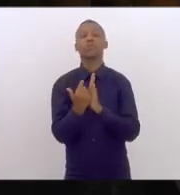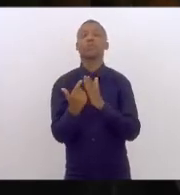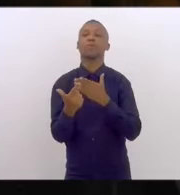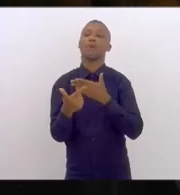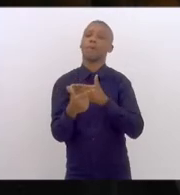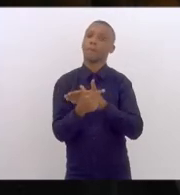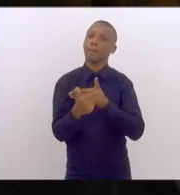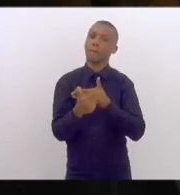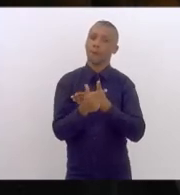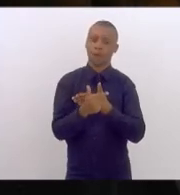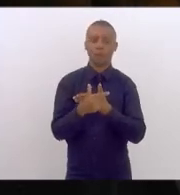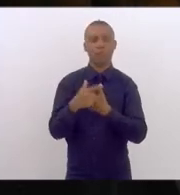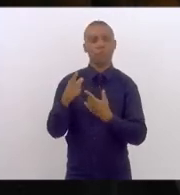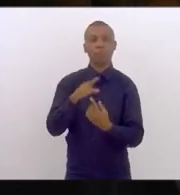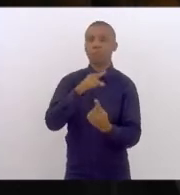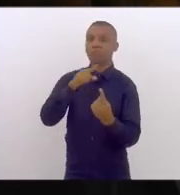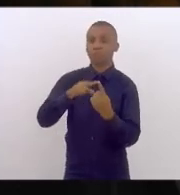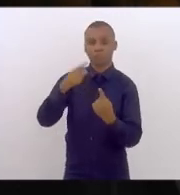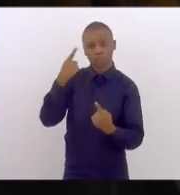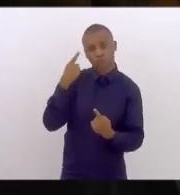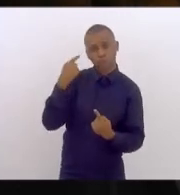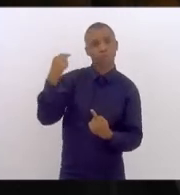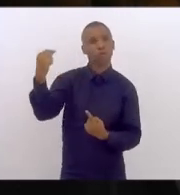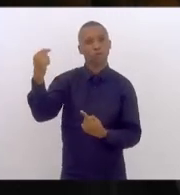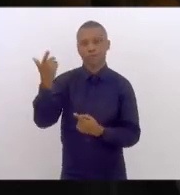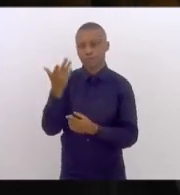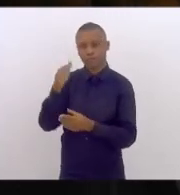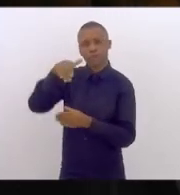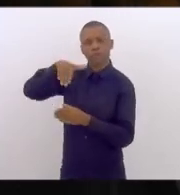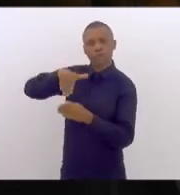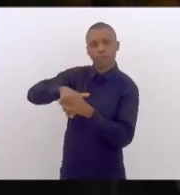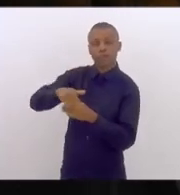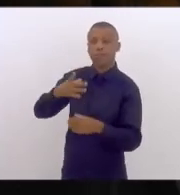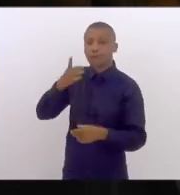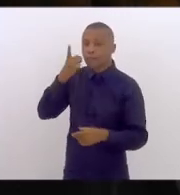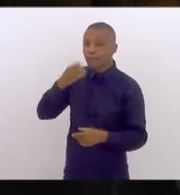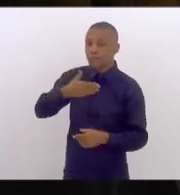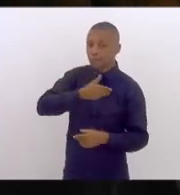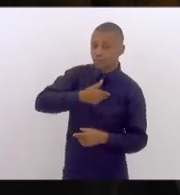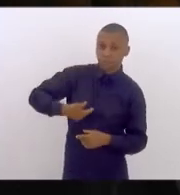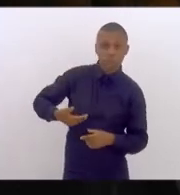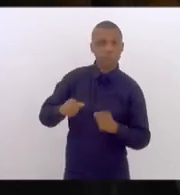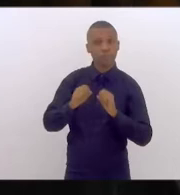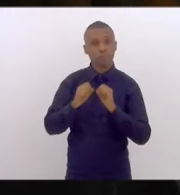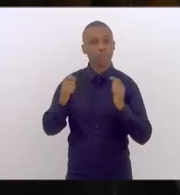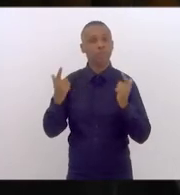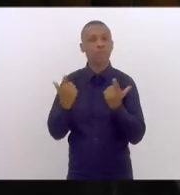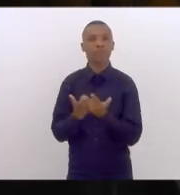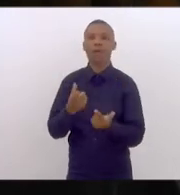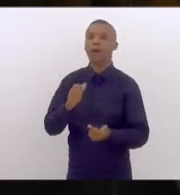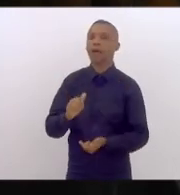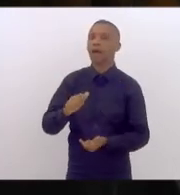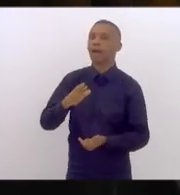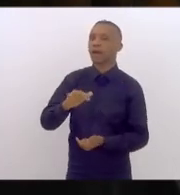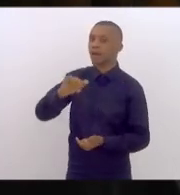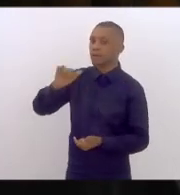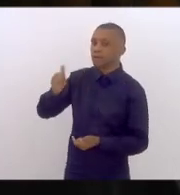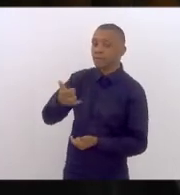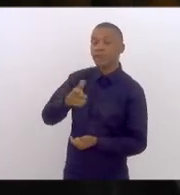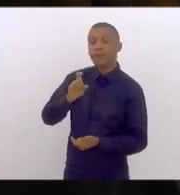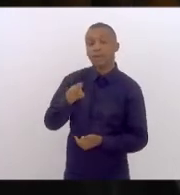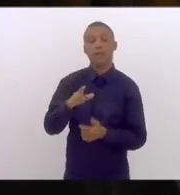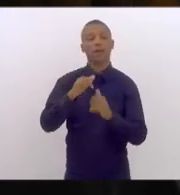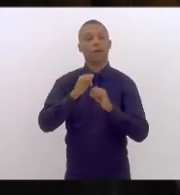pelo qual foi eleito de ser deputado estadual na Assembleia Legislativa que a